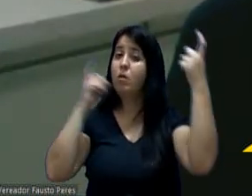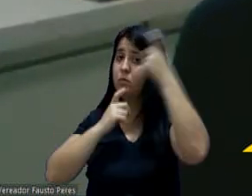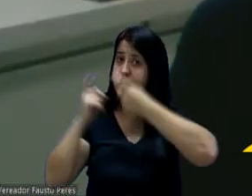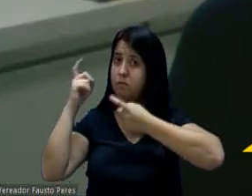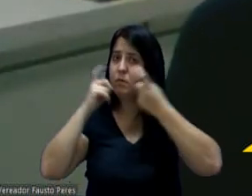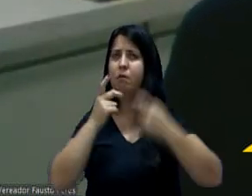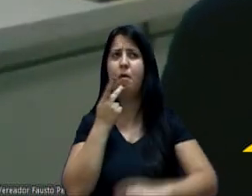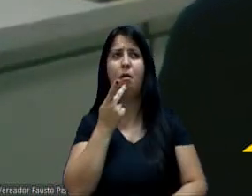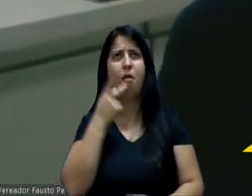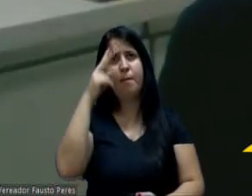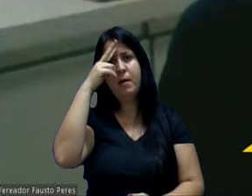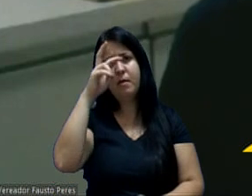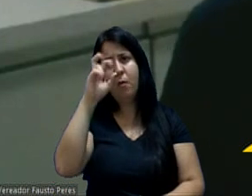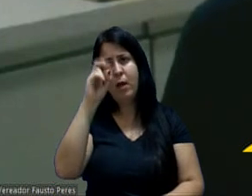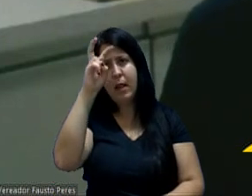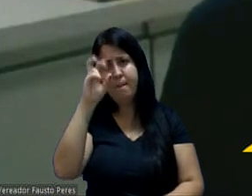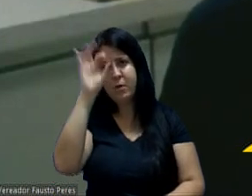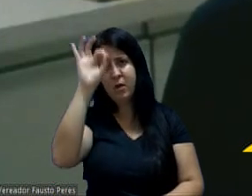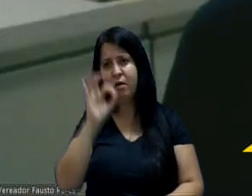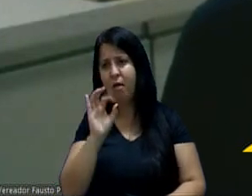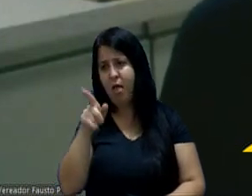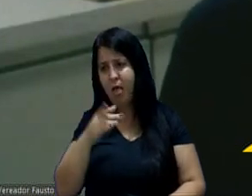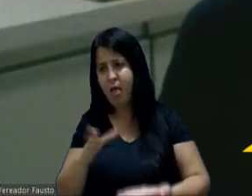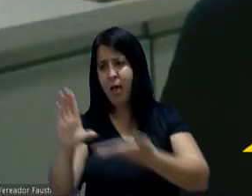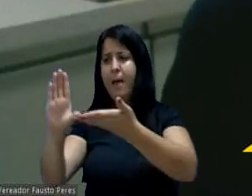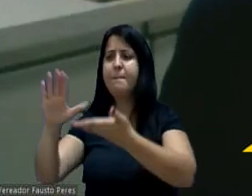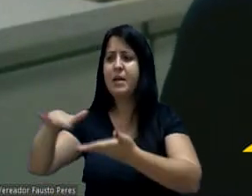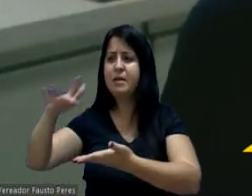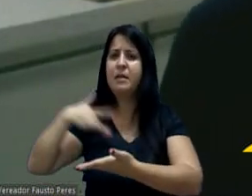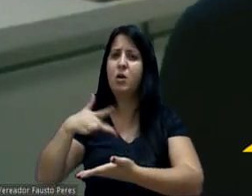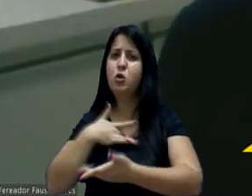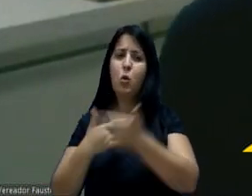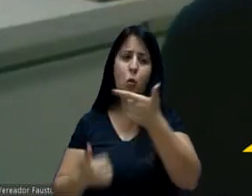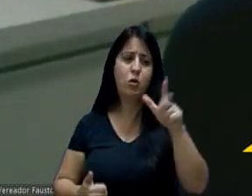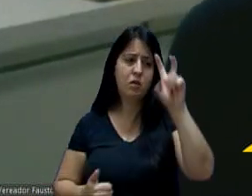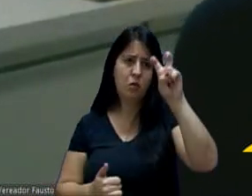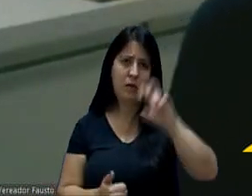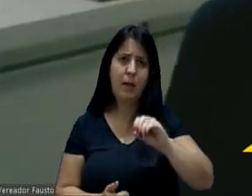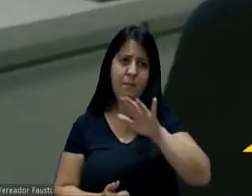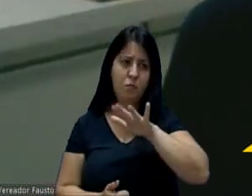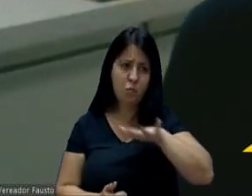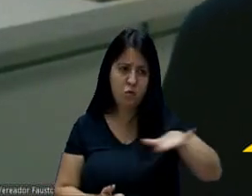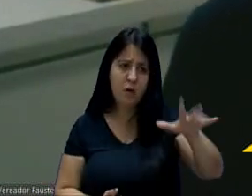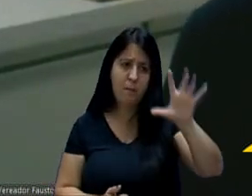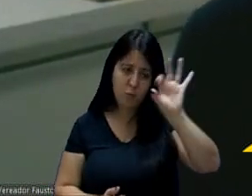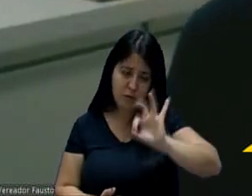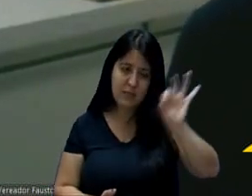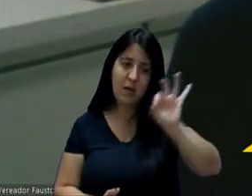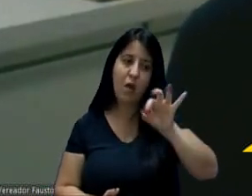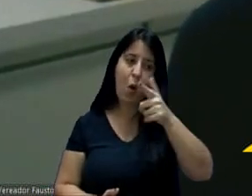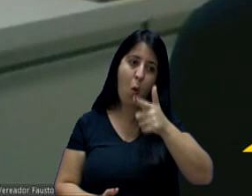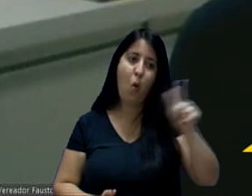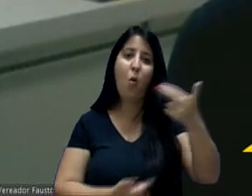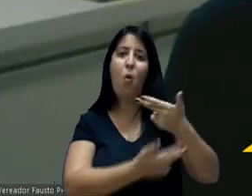falou, 50% da nossa emenda vai para a saúde e 50% fica para a obra e para a assistência social. Mas